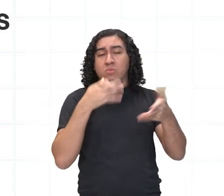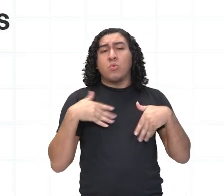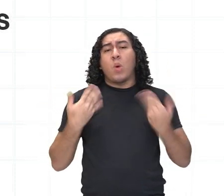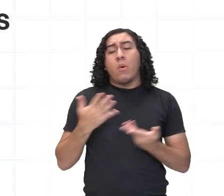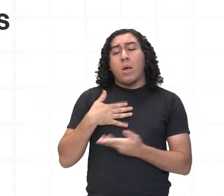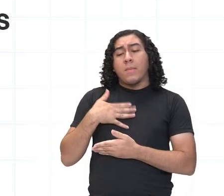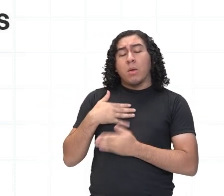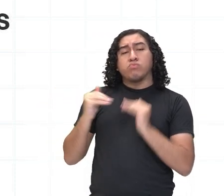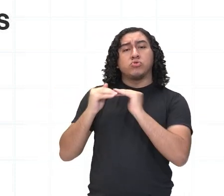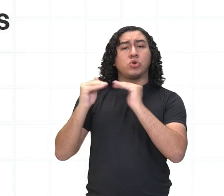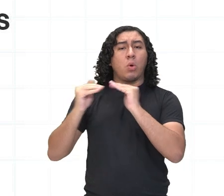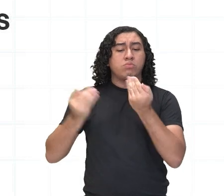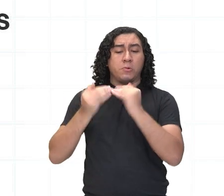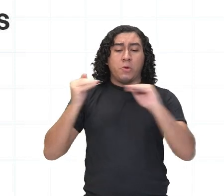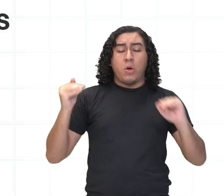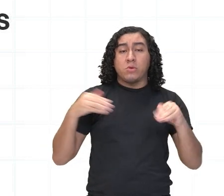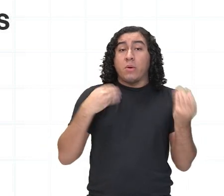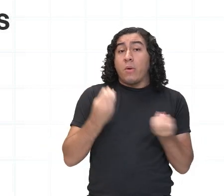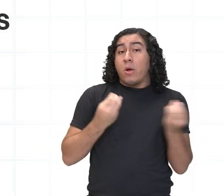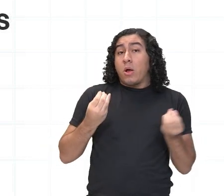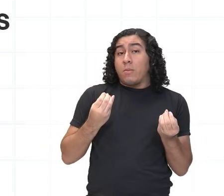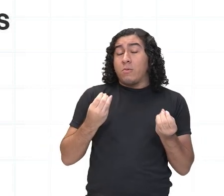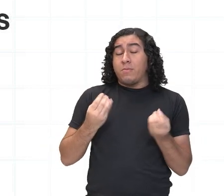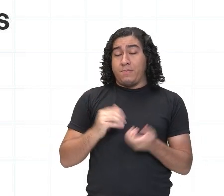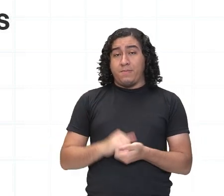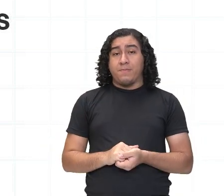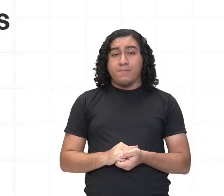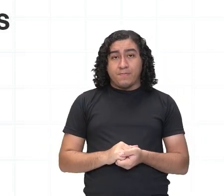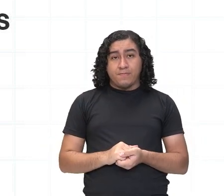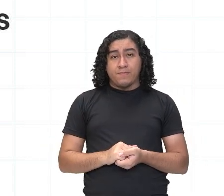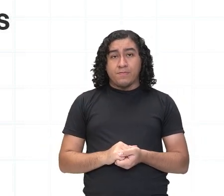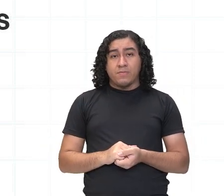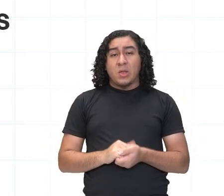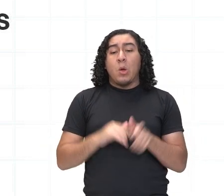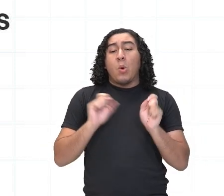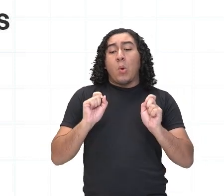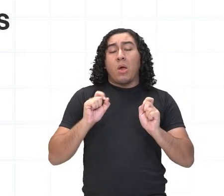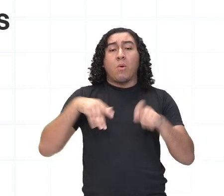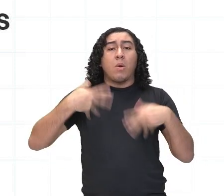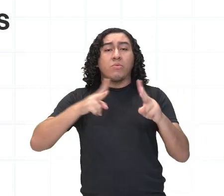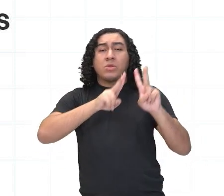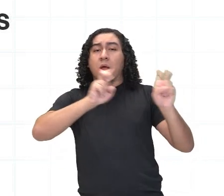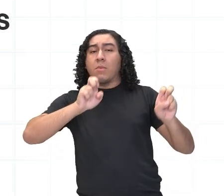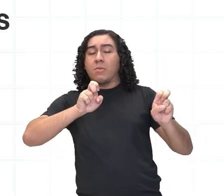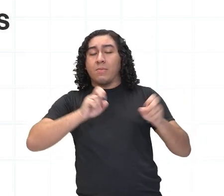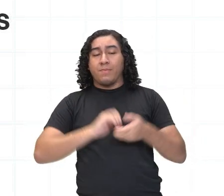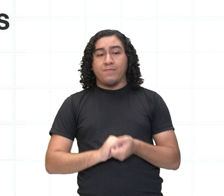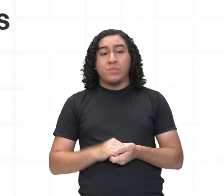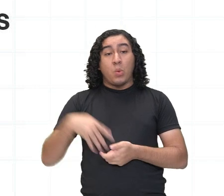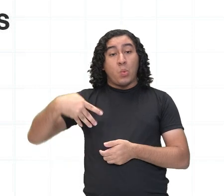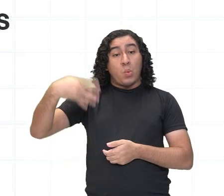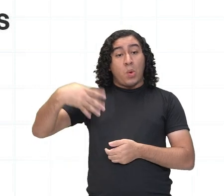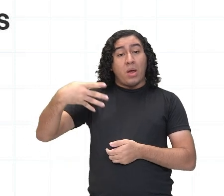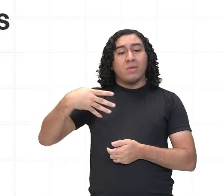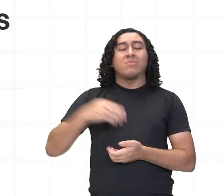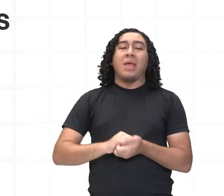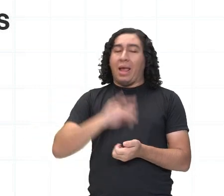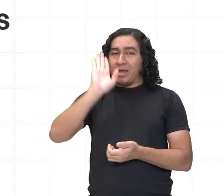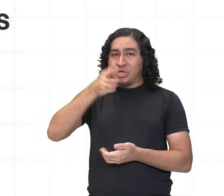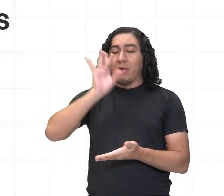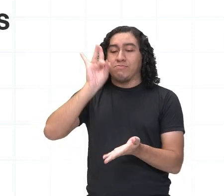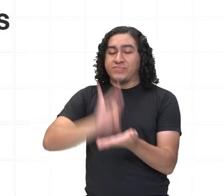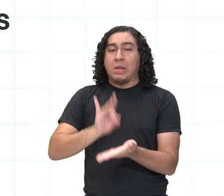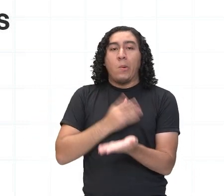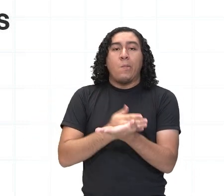minha posição diante do tema? A favor ou contra? O que eu estou defendendo? Quarto ponto. Aí sim eu vou